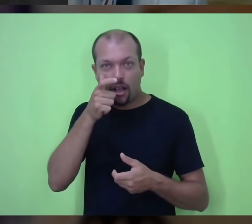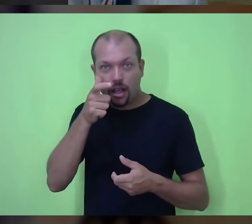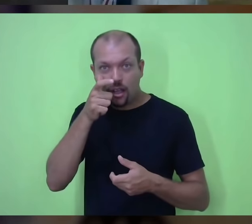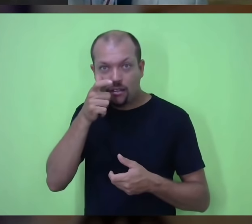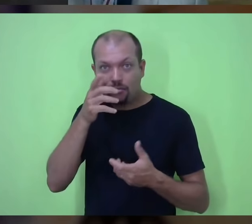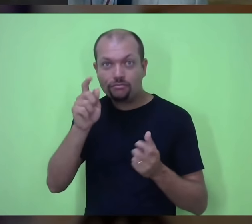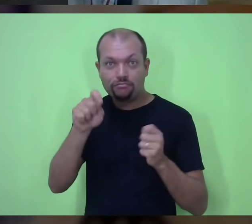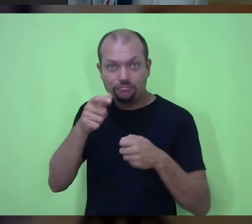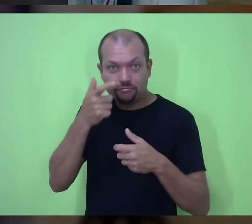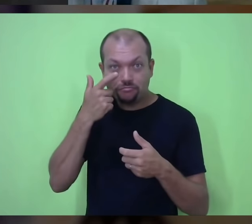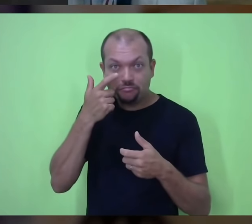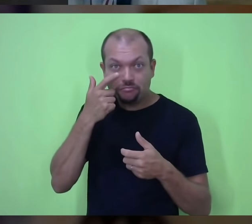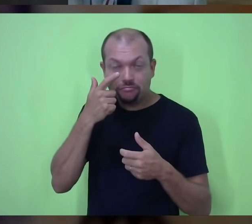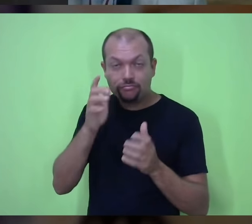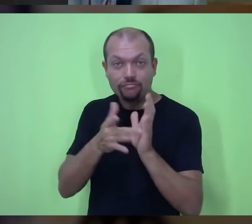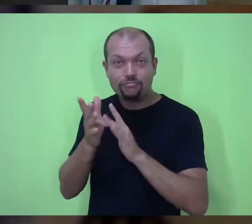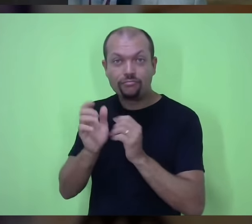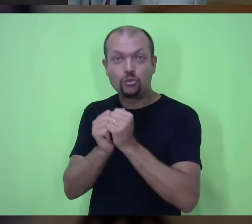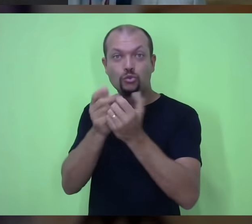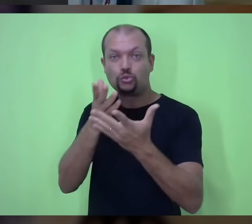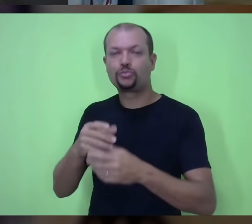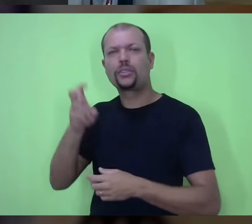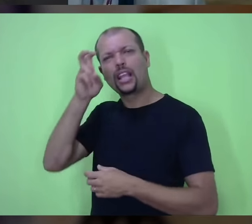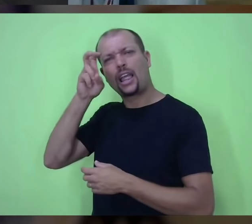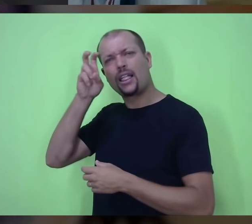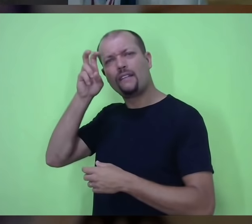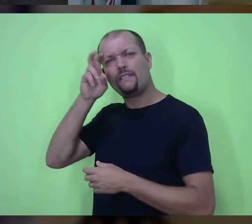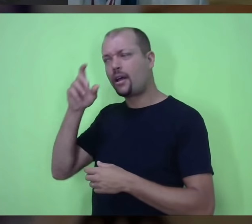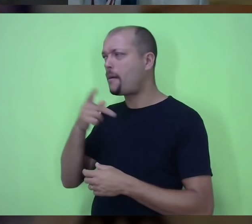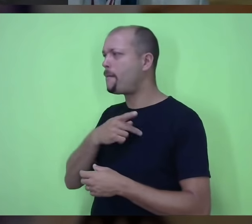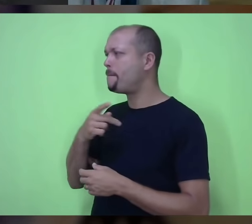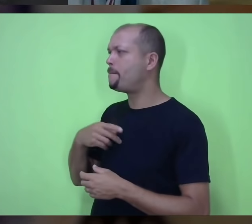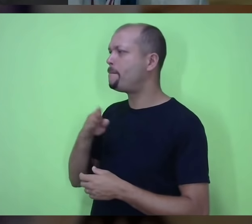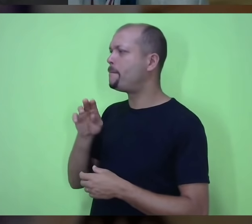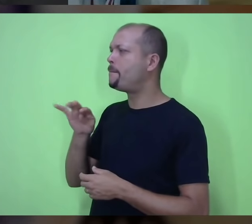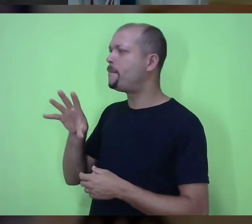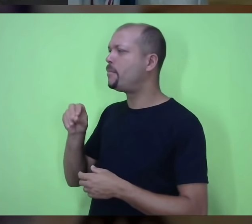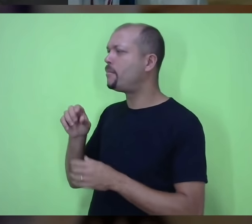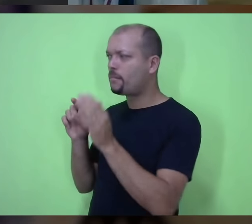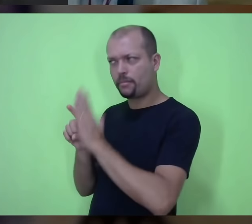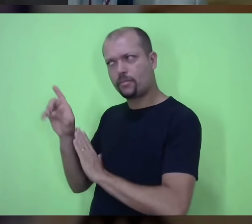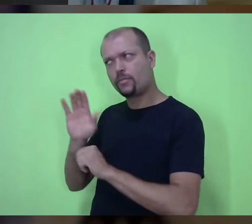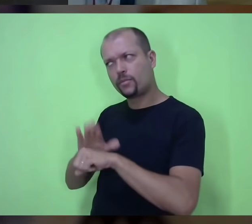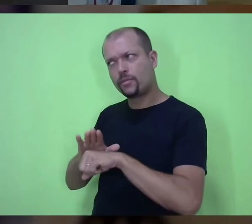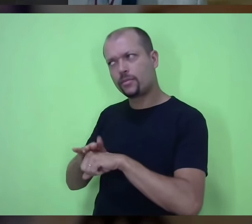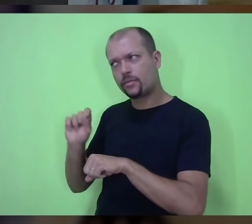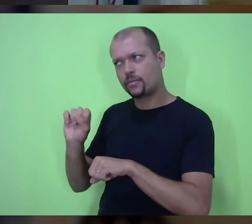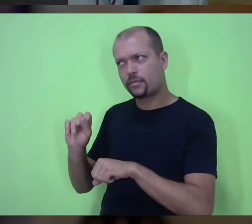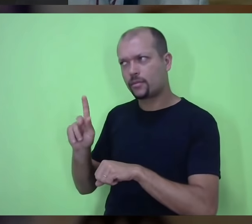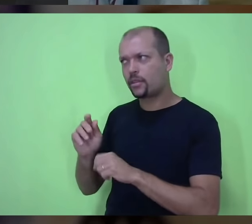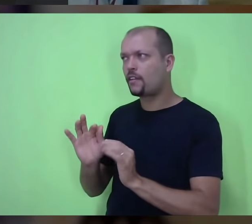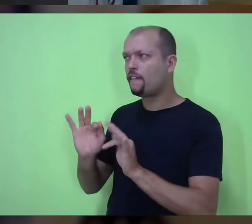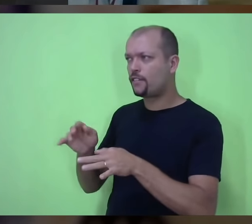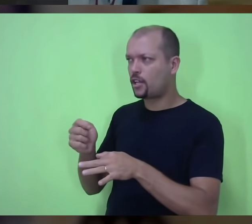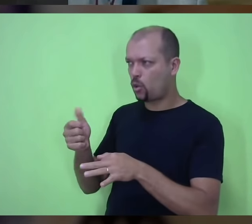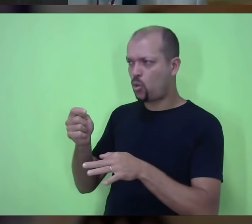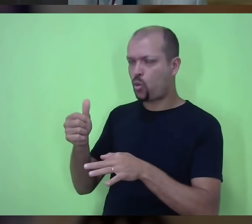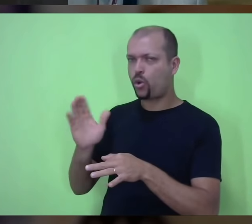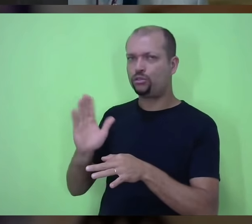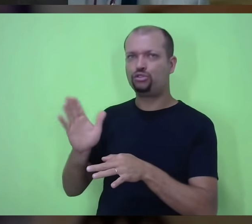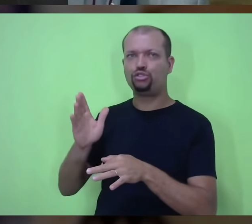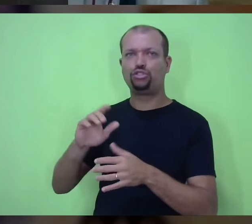bem próximo de você. A lição de quinta-feira, pastor Bruno, e eu vou fazer a pergunta a você. Nós estamos chegando ao final aqui